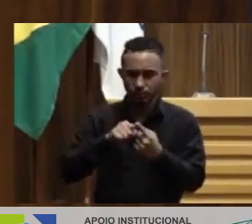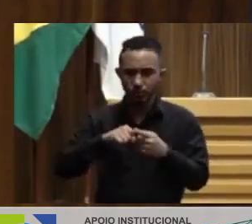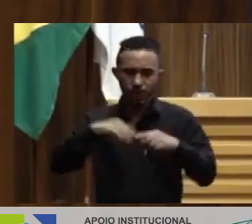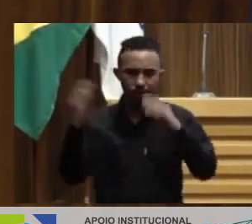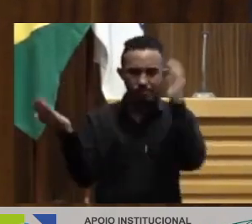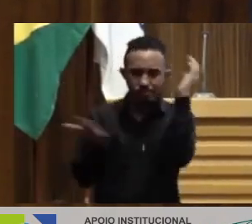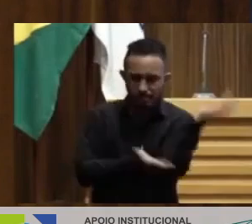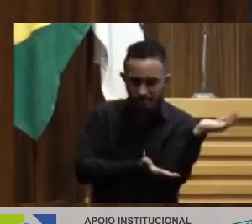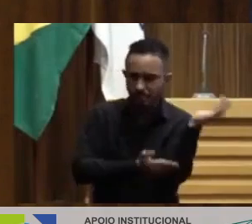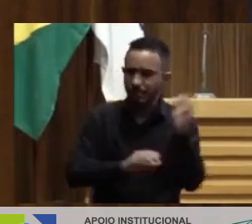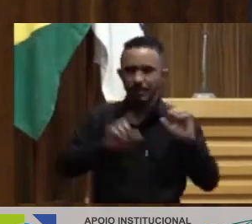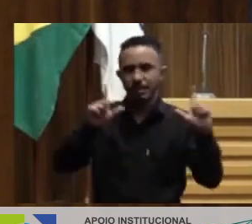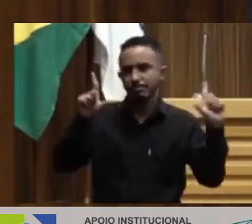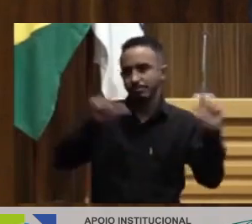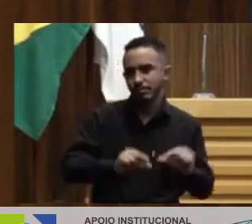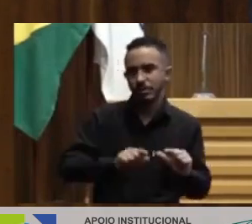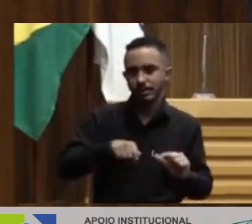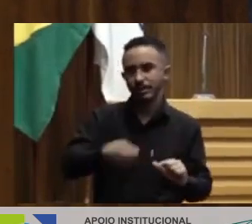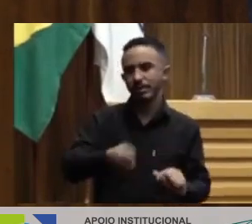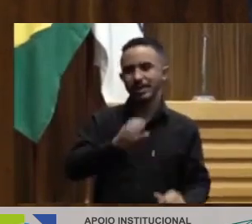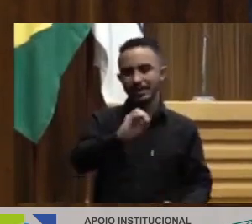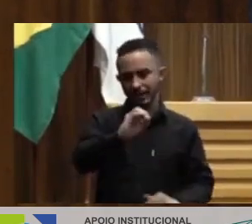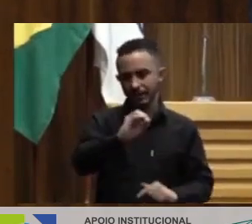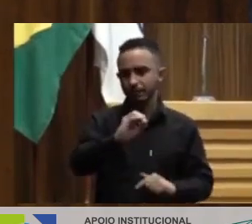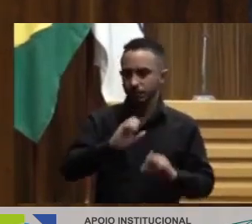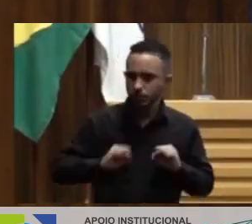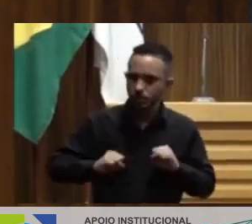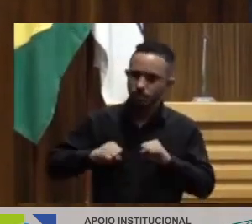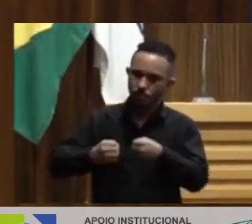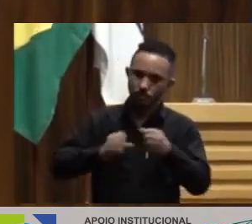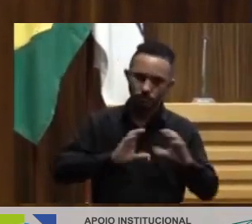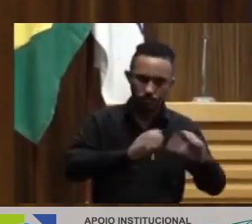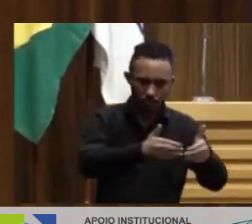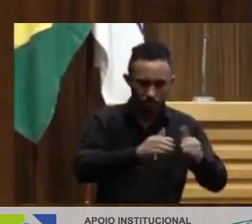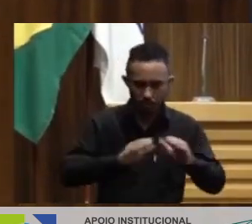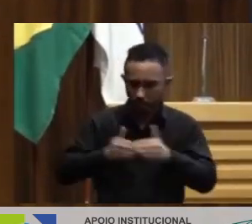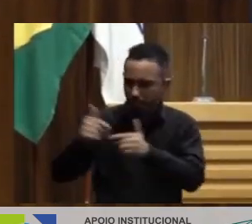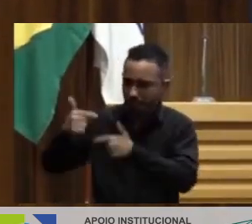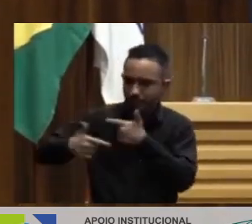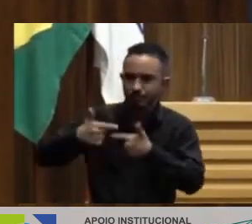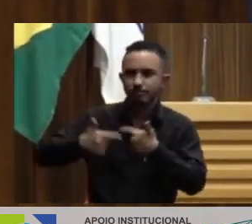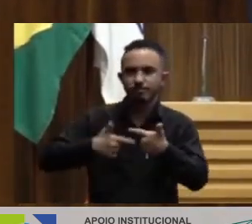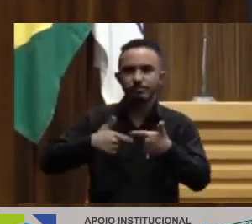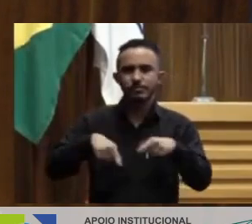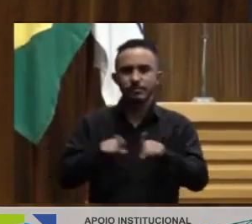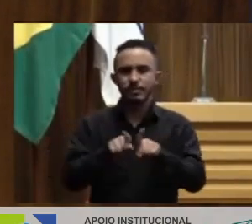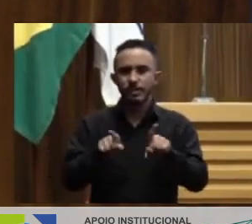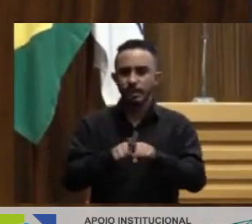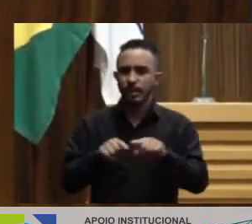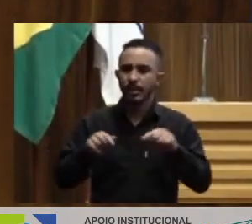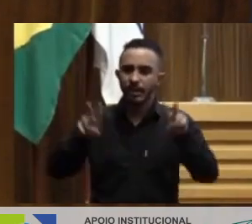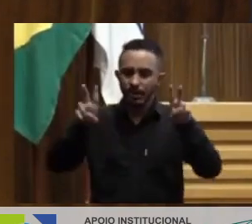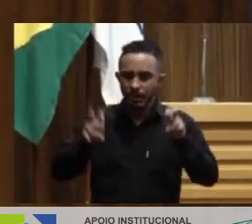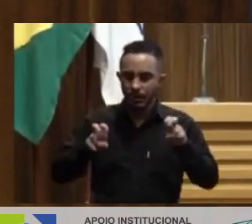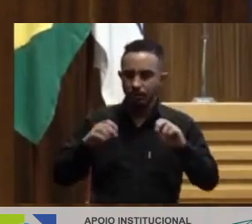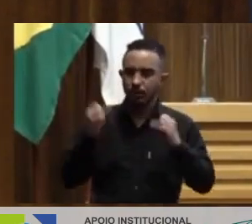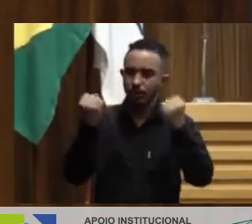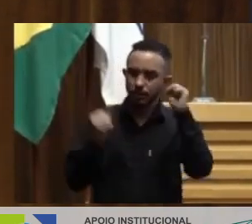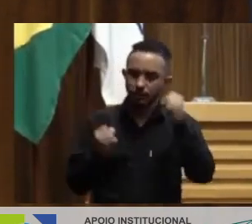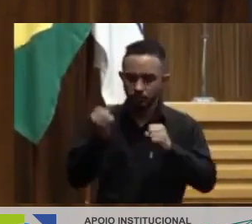ilegal zero. Então, um esforço enorme nesse trabalho. destacaria também uma indústria